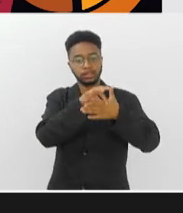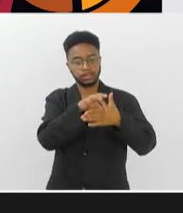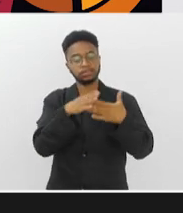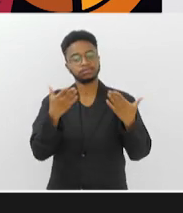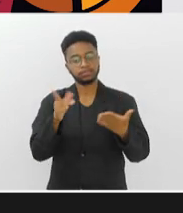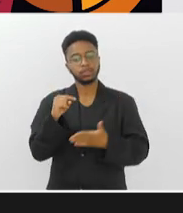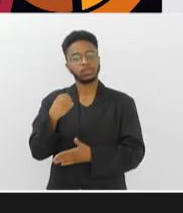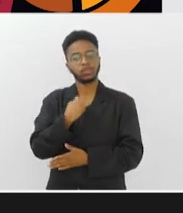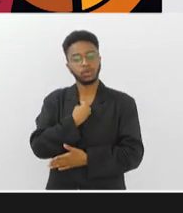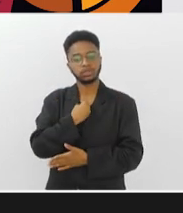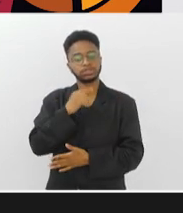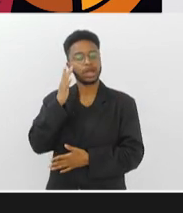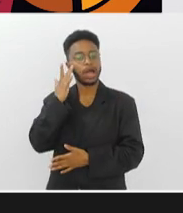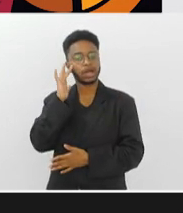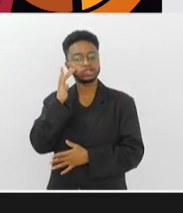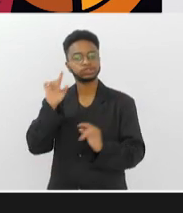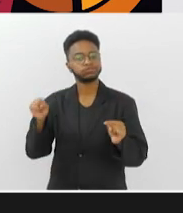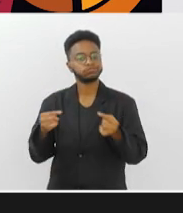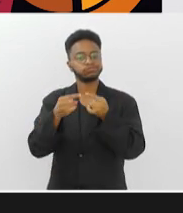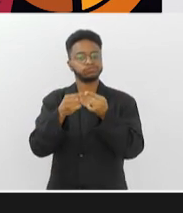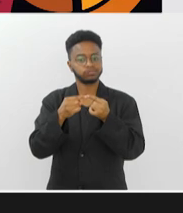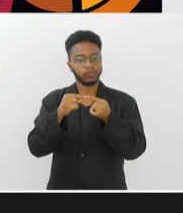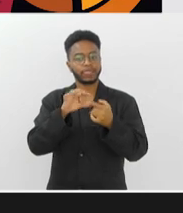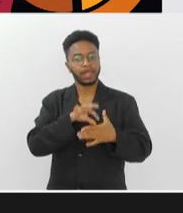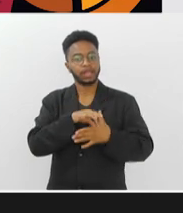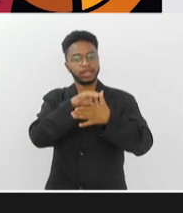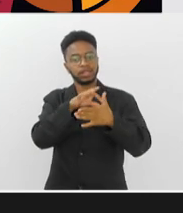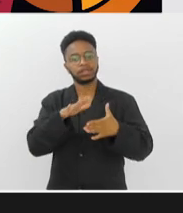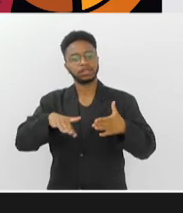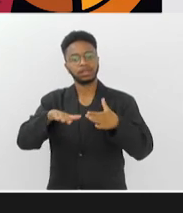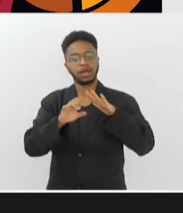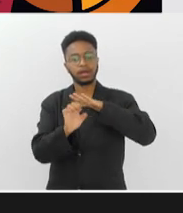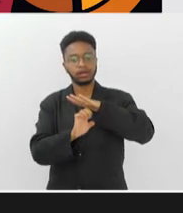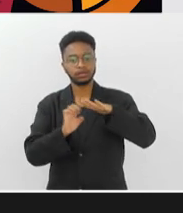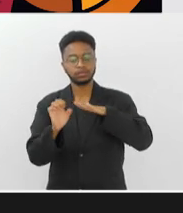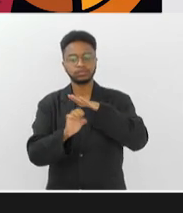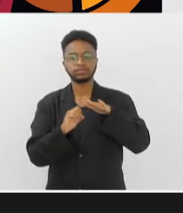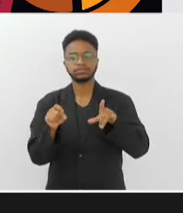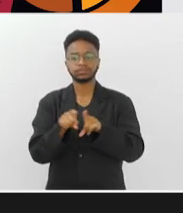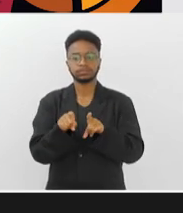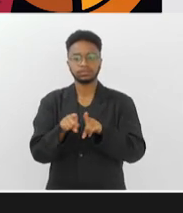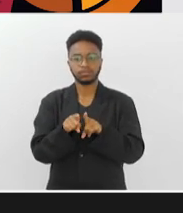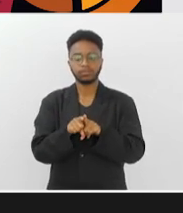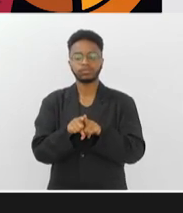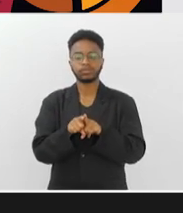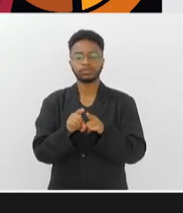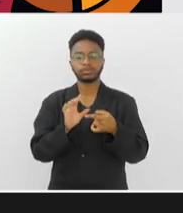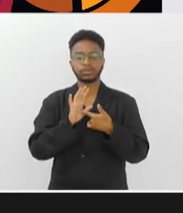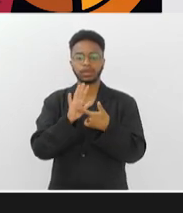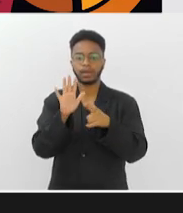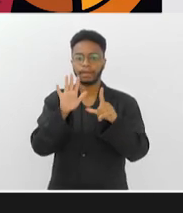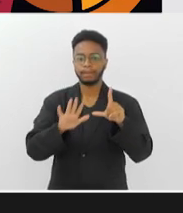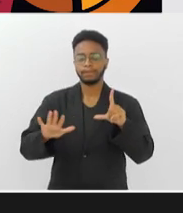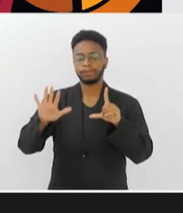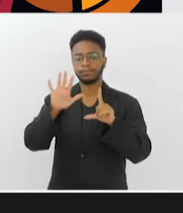assume a liderança da relação empresarial e assume a plataforma